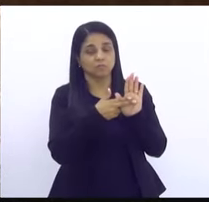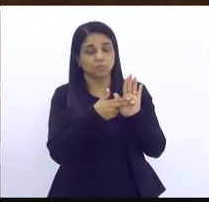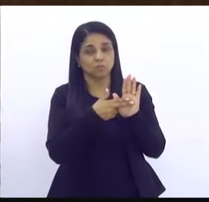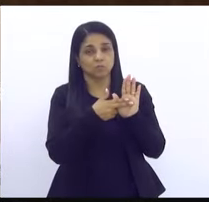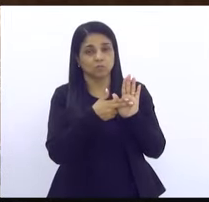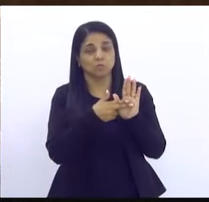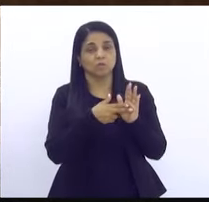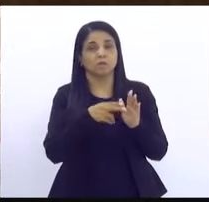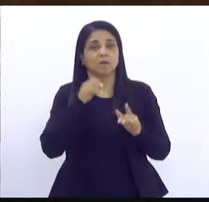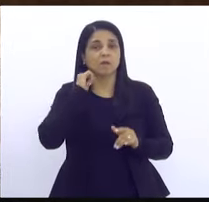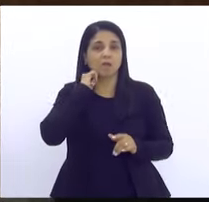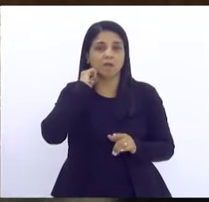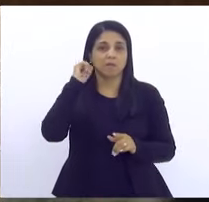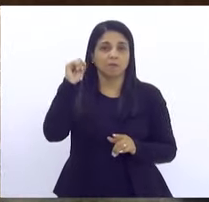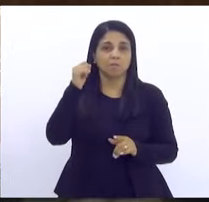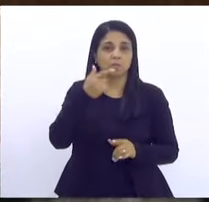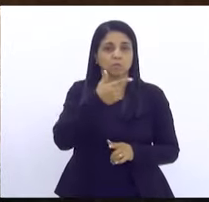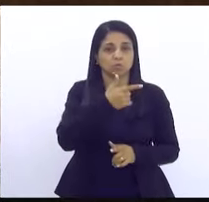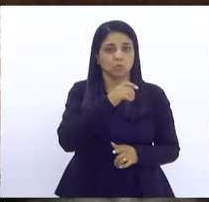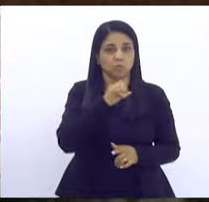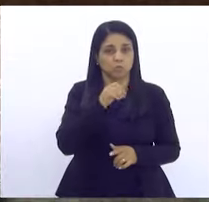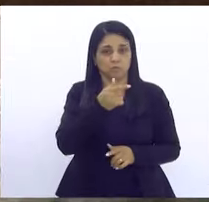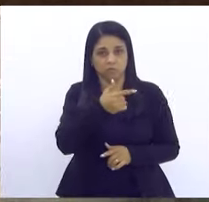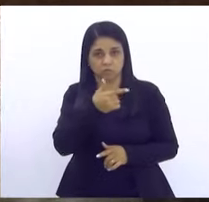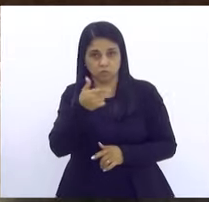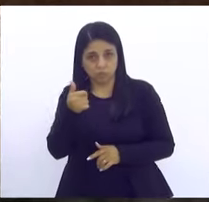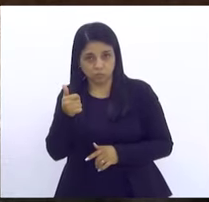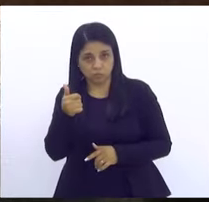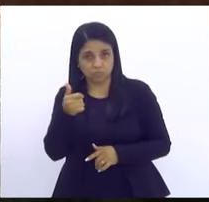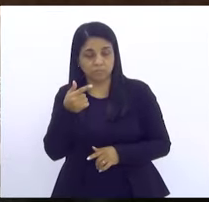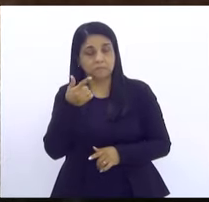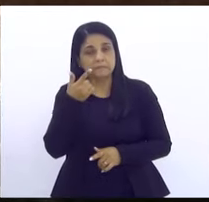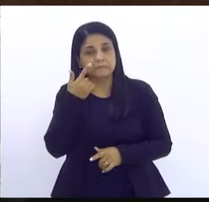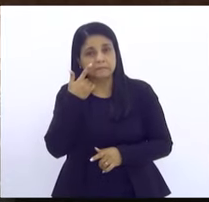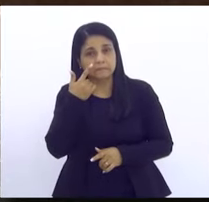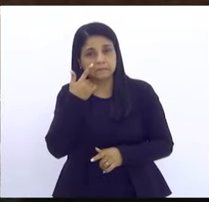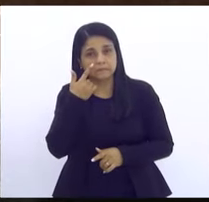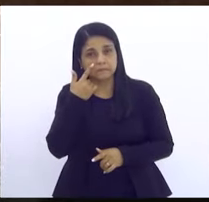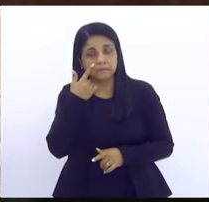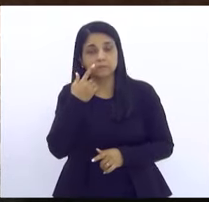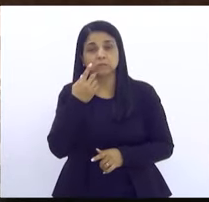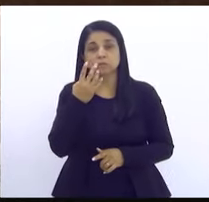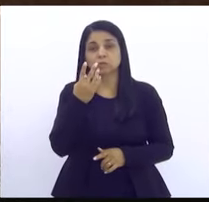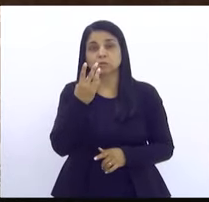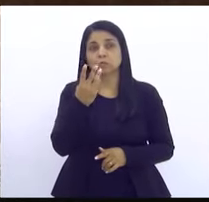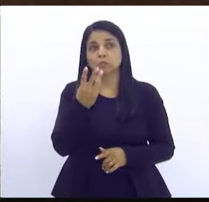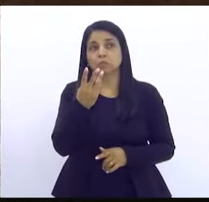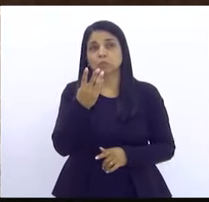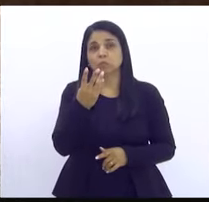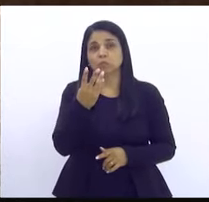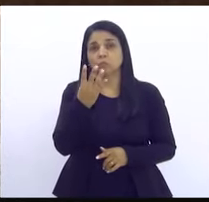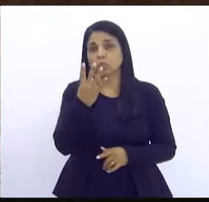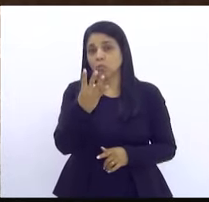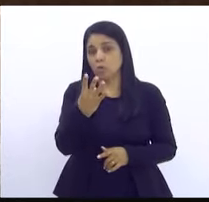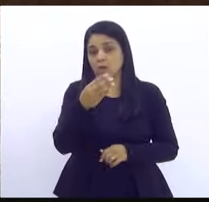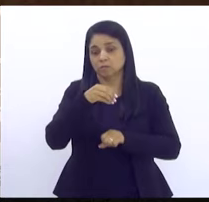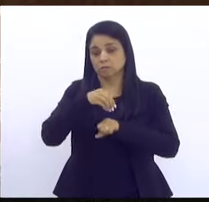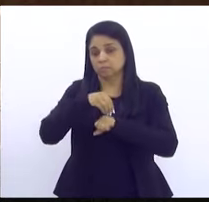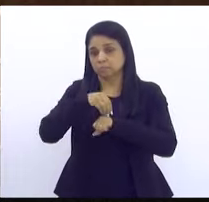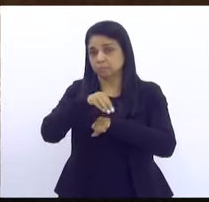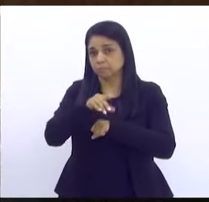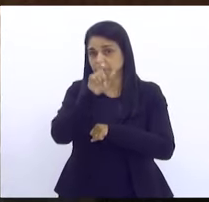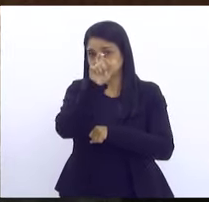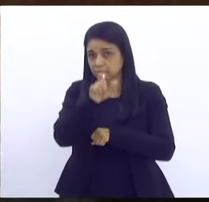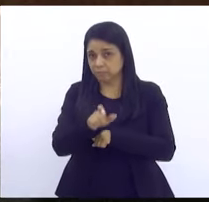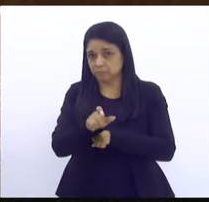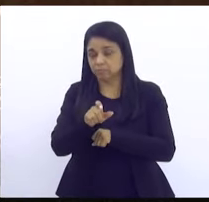em abril de 2021, nós vamos ver que já lá se vão 4 indicados para ocupar a